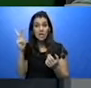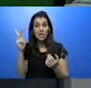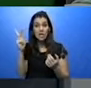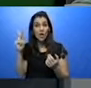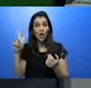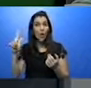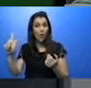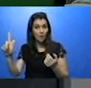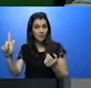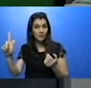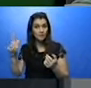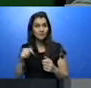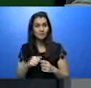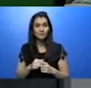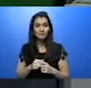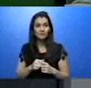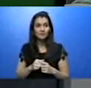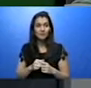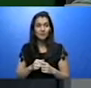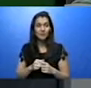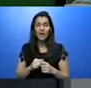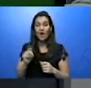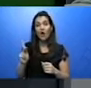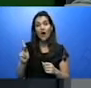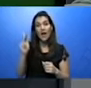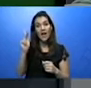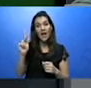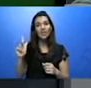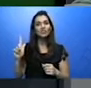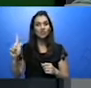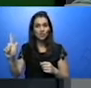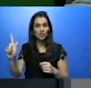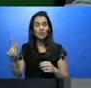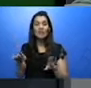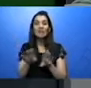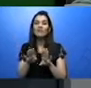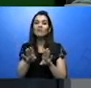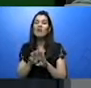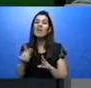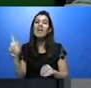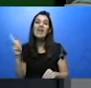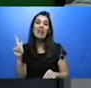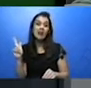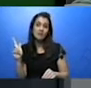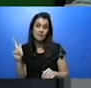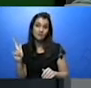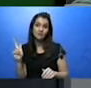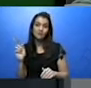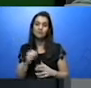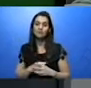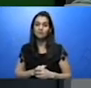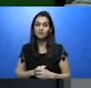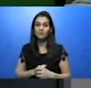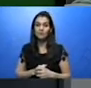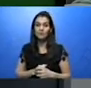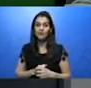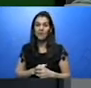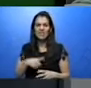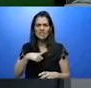que pode ser representado também pelas letrinhas K e G, e o grama, que é apenas a letra G. Algumas